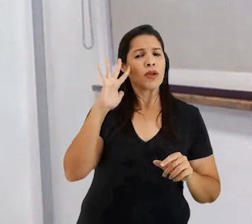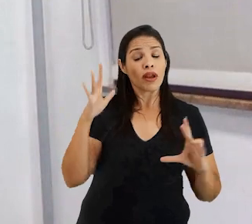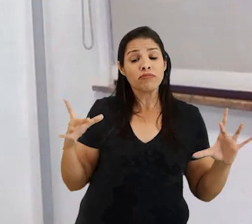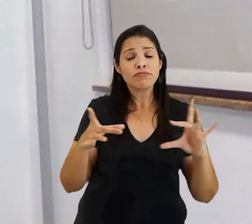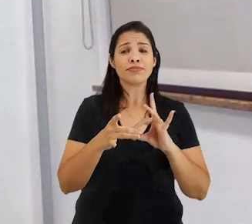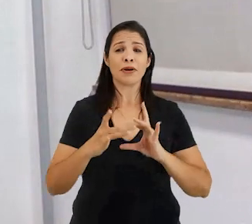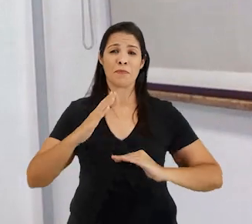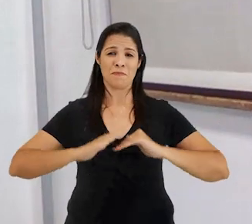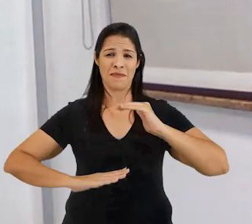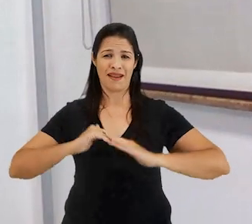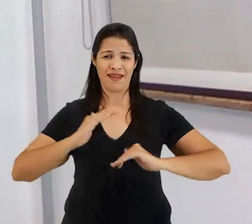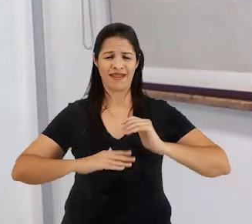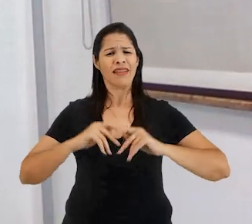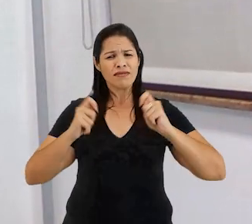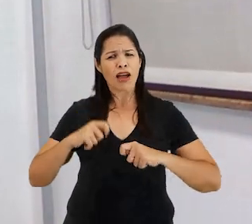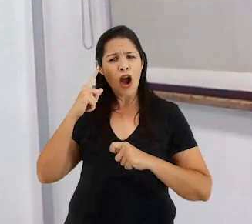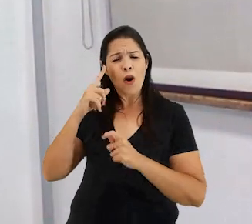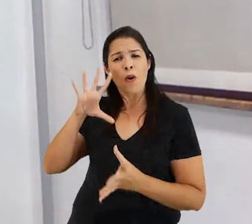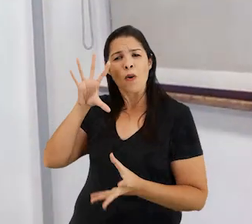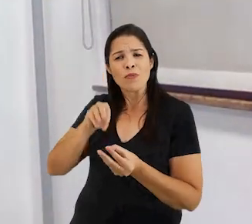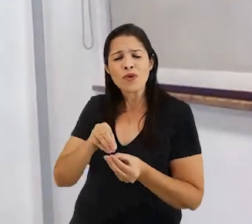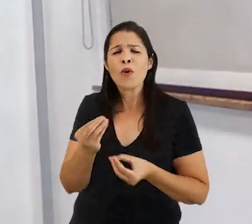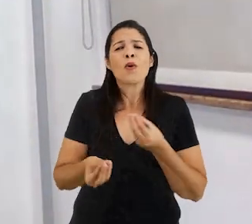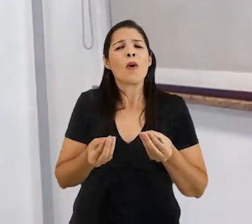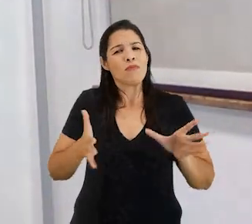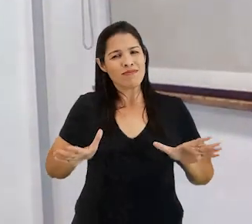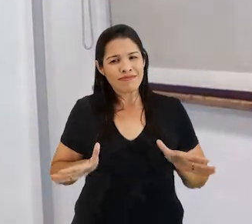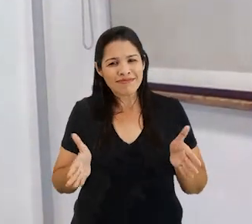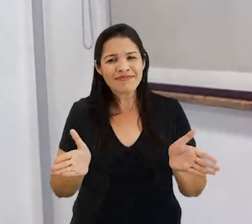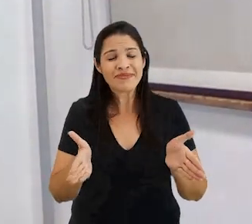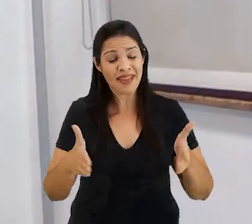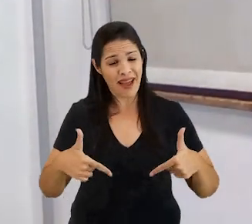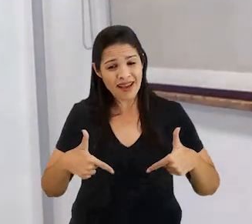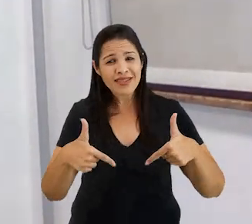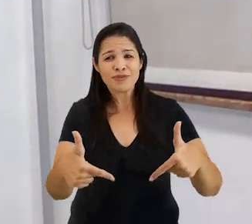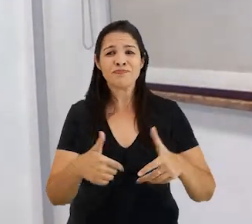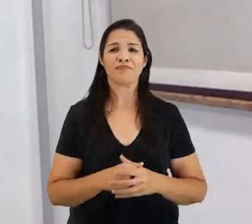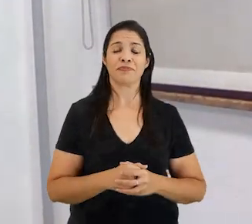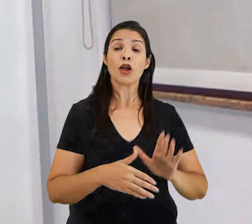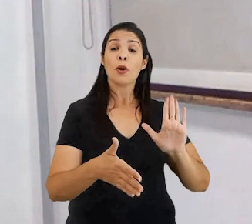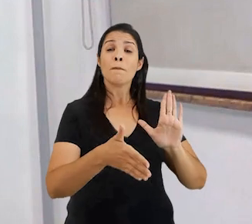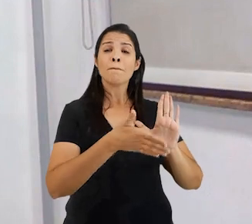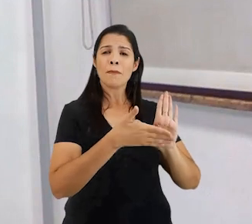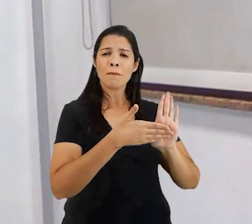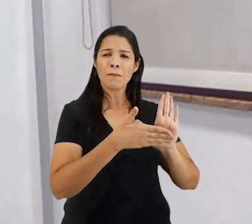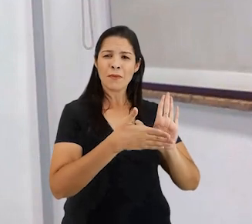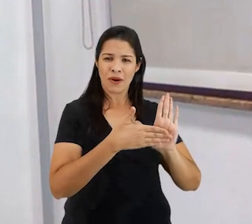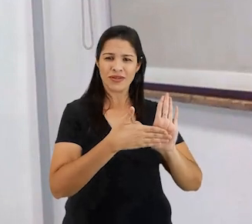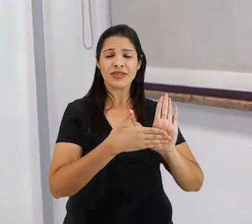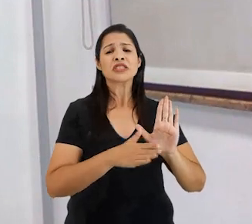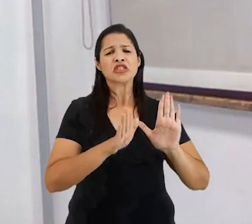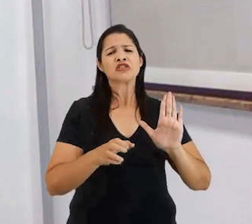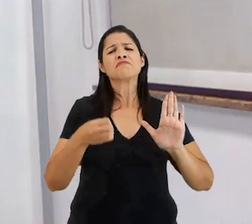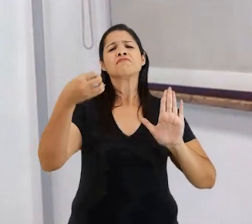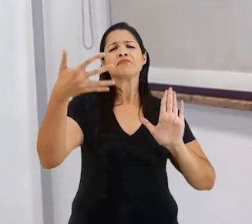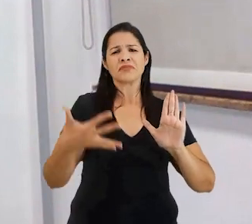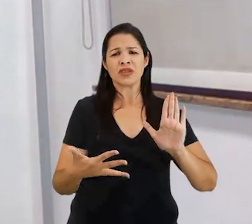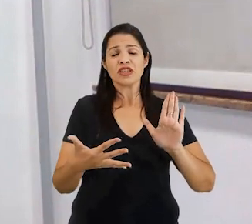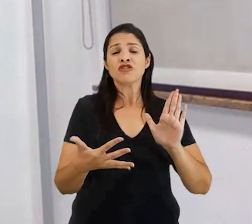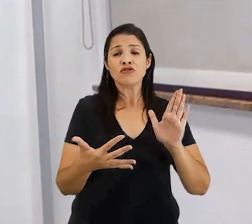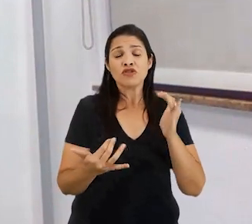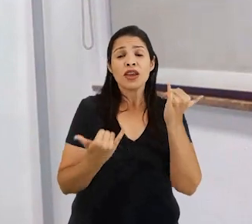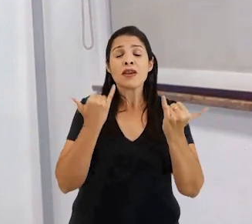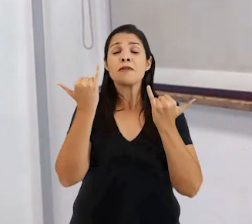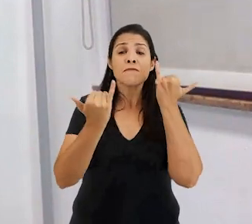complementa o entendimento e motiva para as ações. Como proposta de atividade formativa e informativa, de